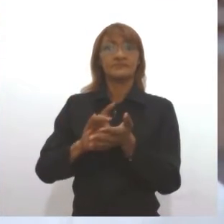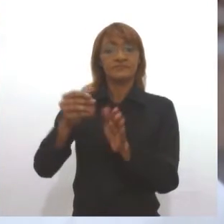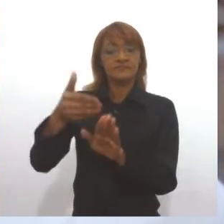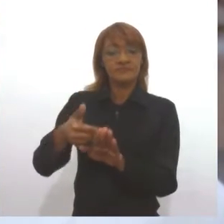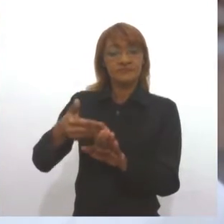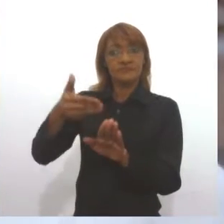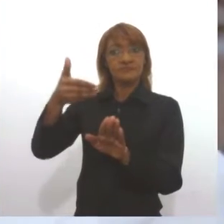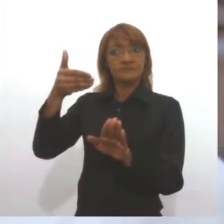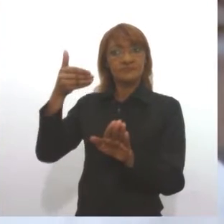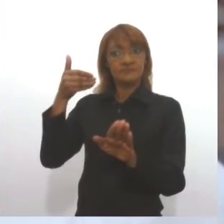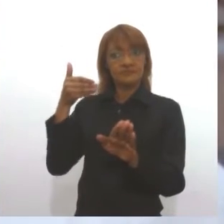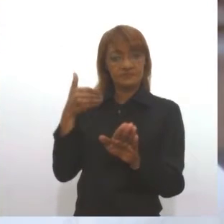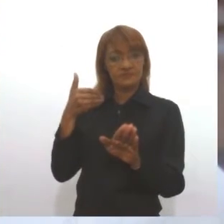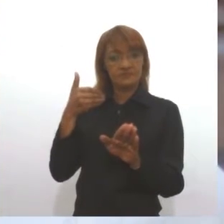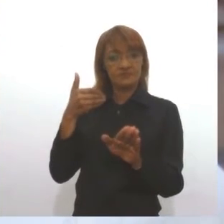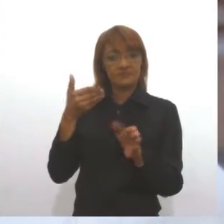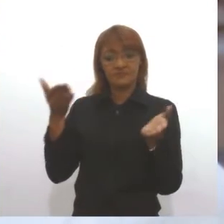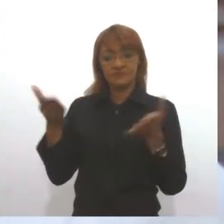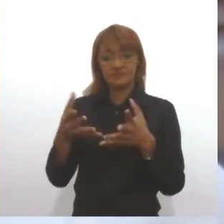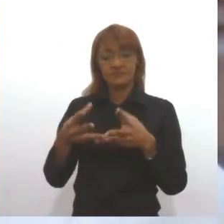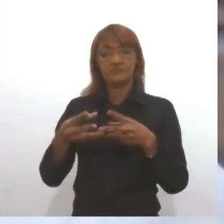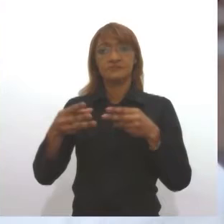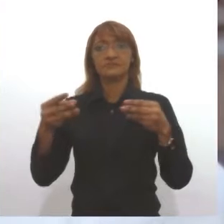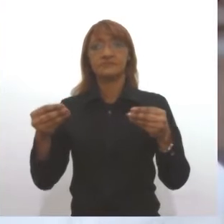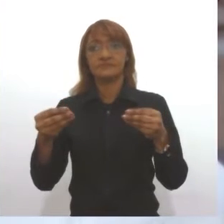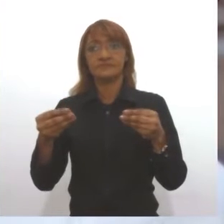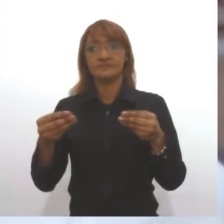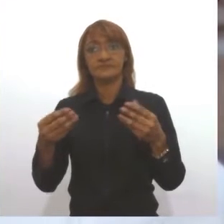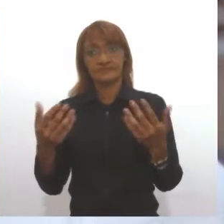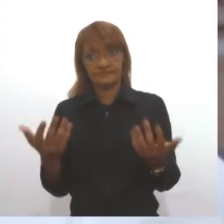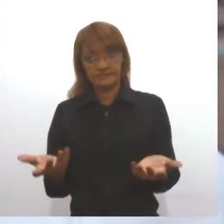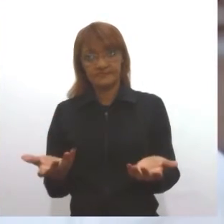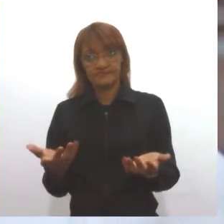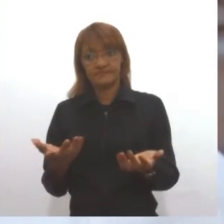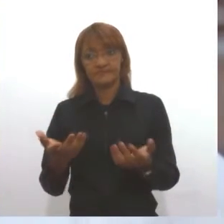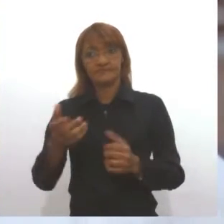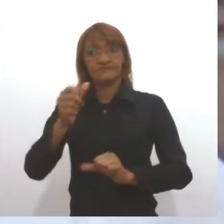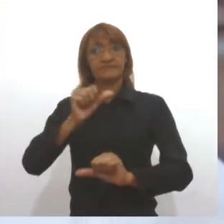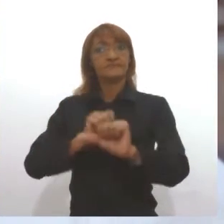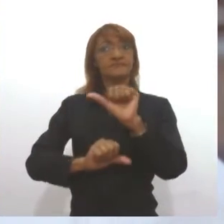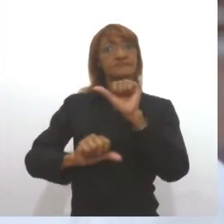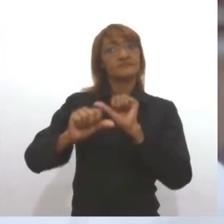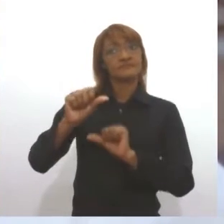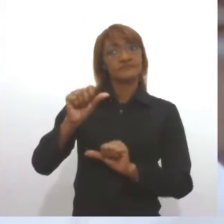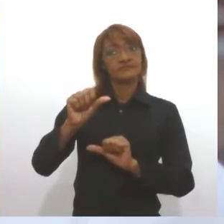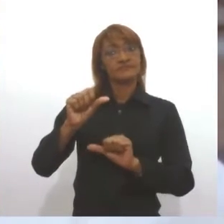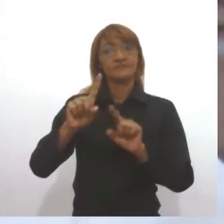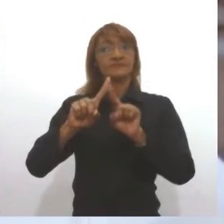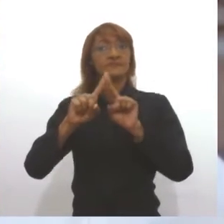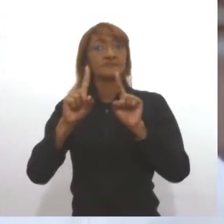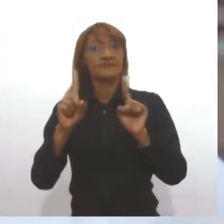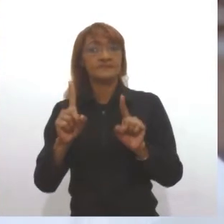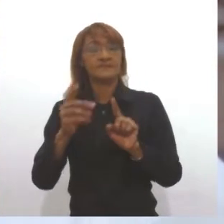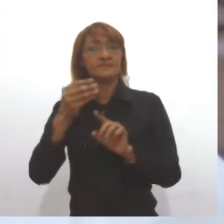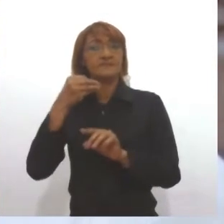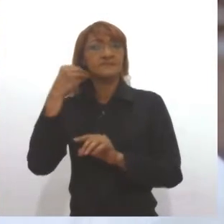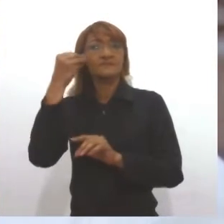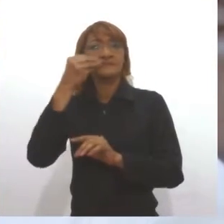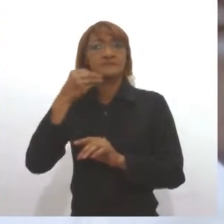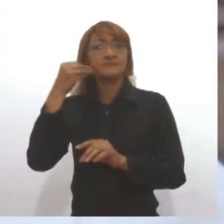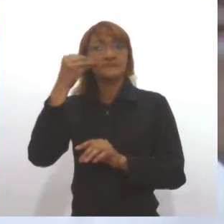até aquele ponto, e depois foi superado, né? Mas no universo das experiências, o que